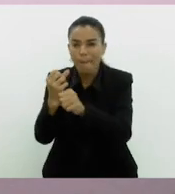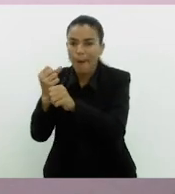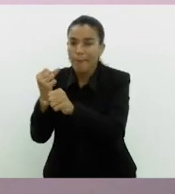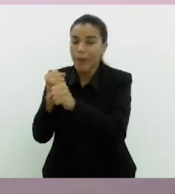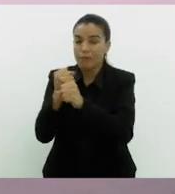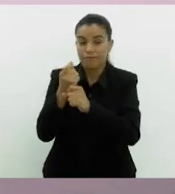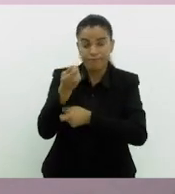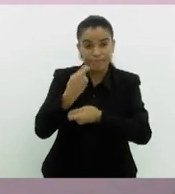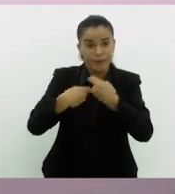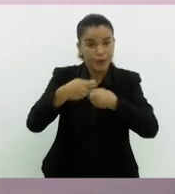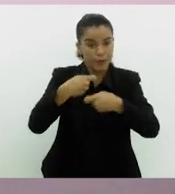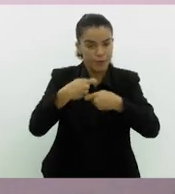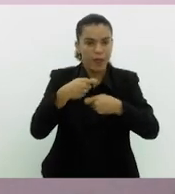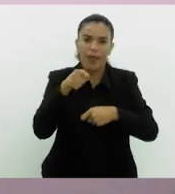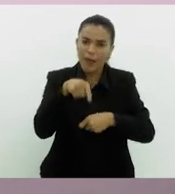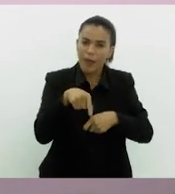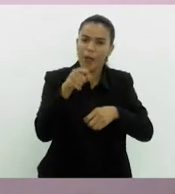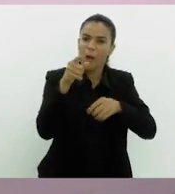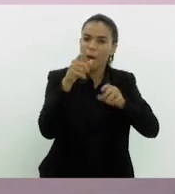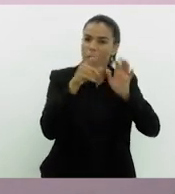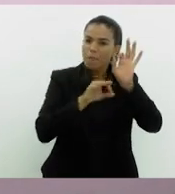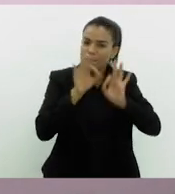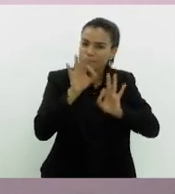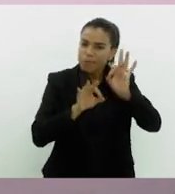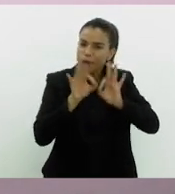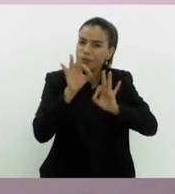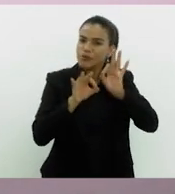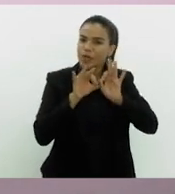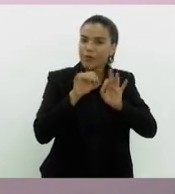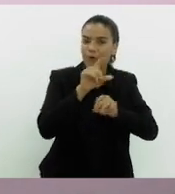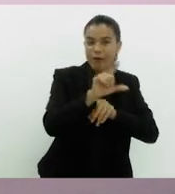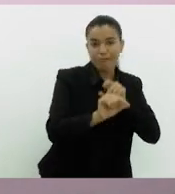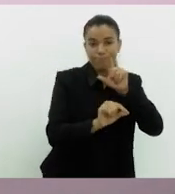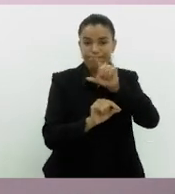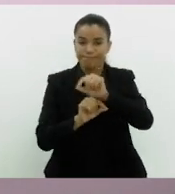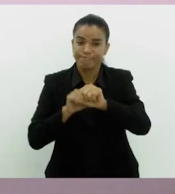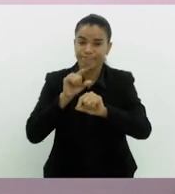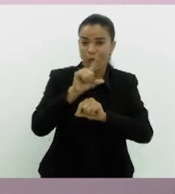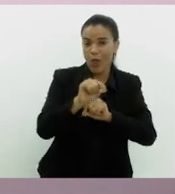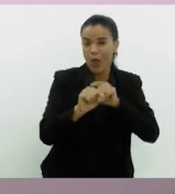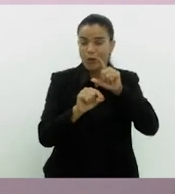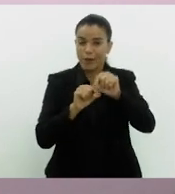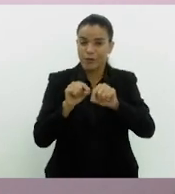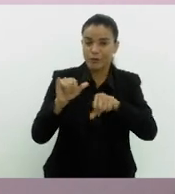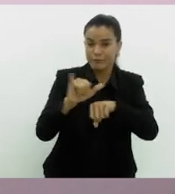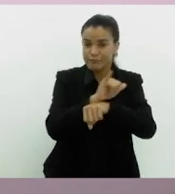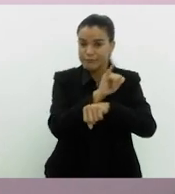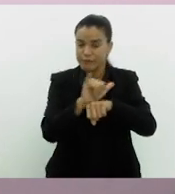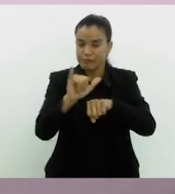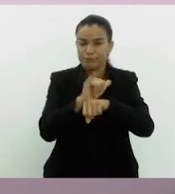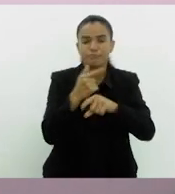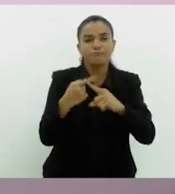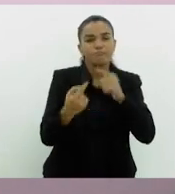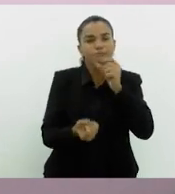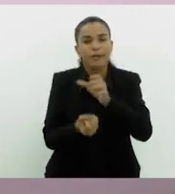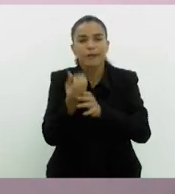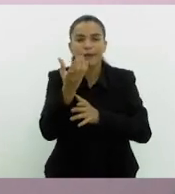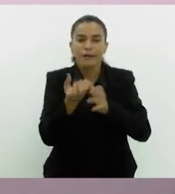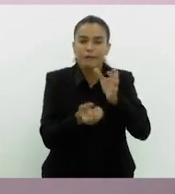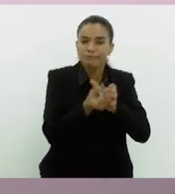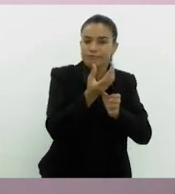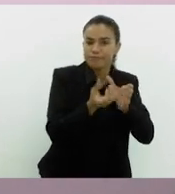Mas ele é um projeto, e um projeto alternativo, econômico alternativo, porque cria, pode